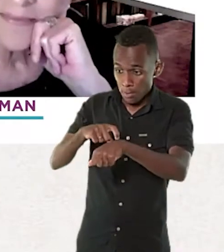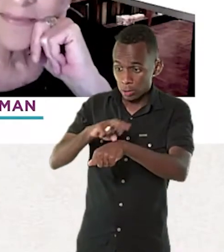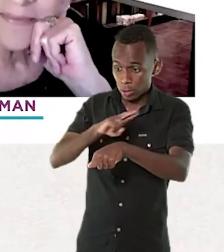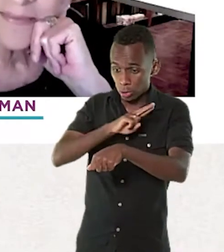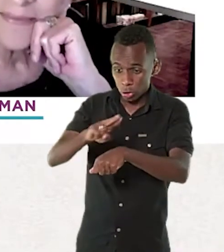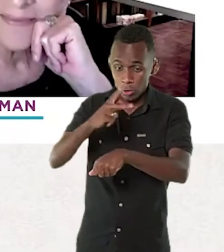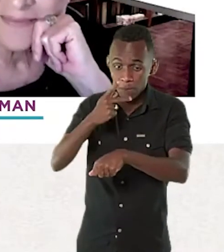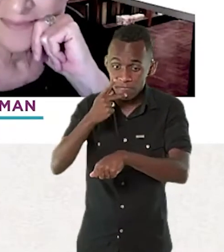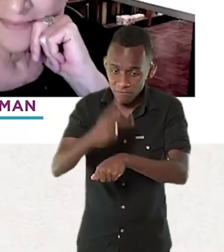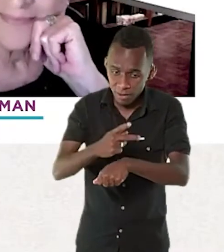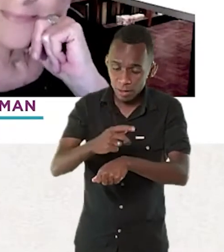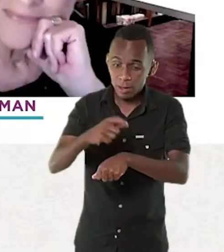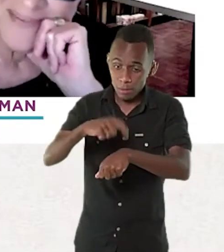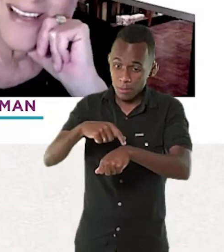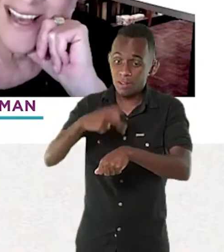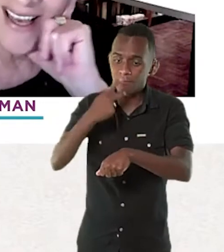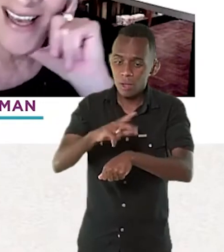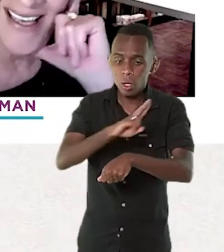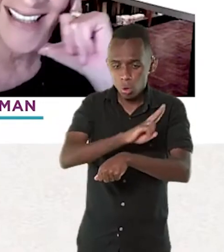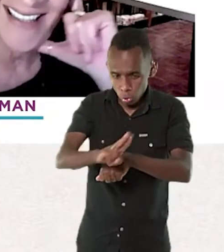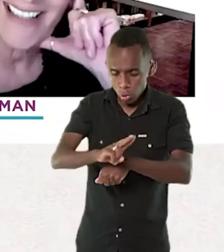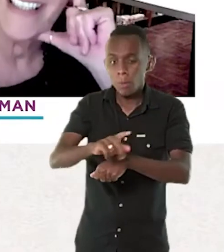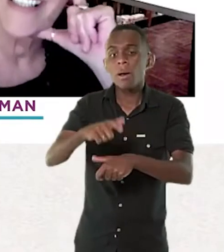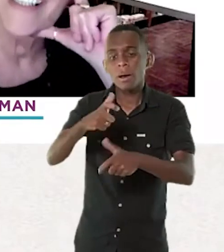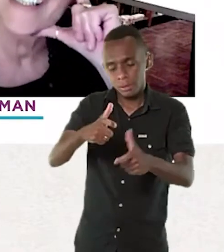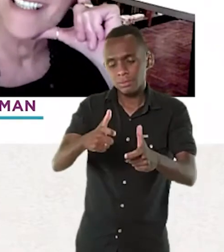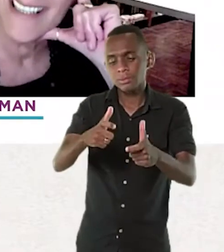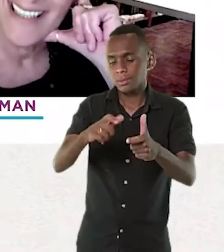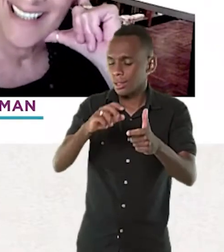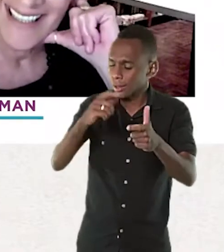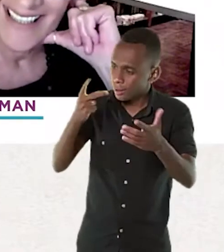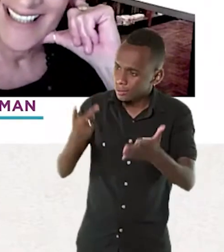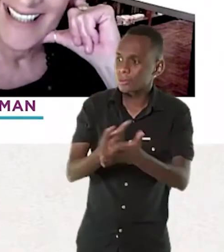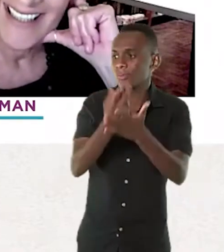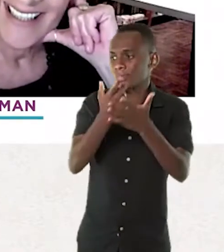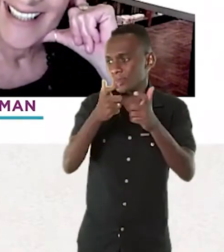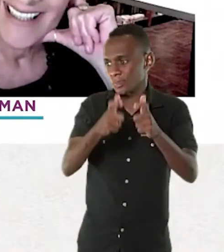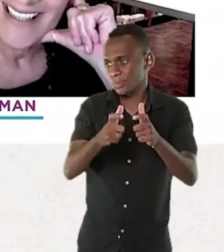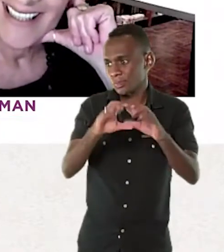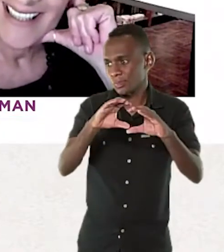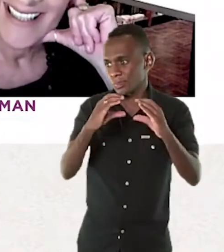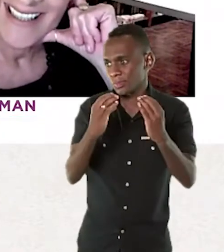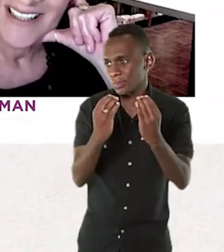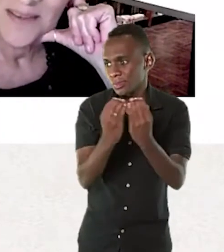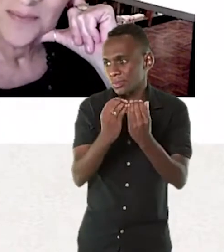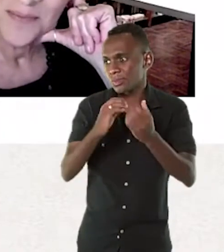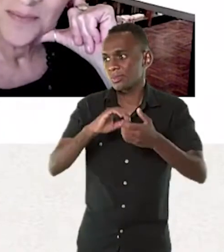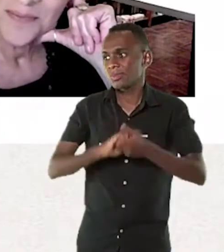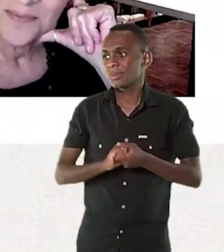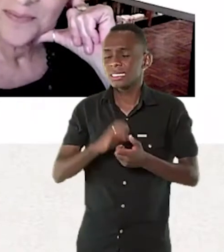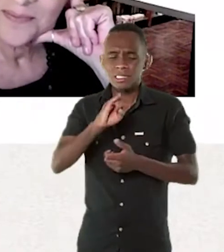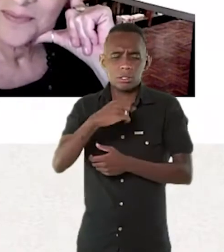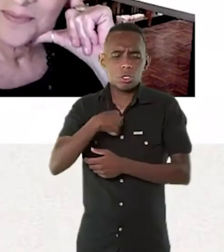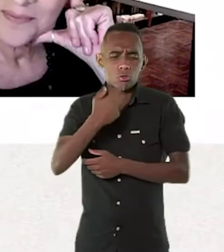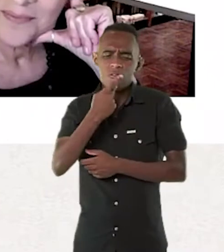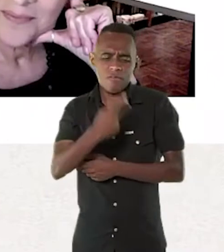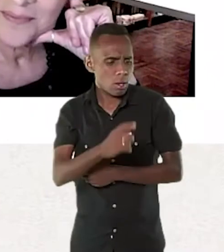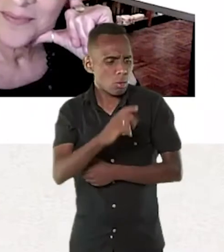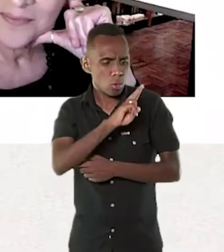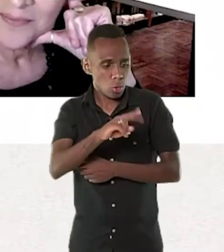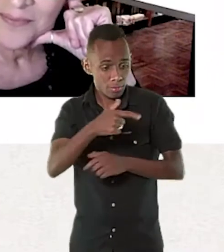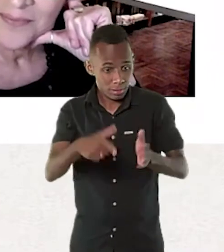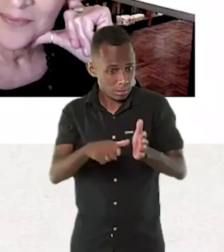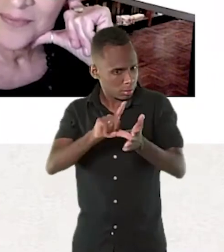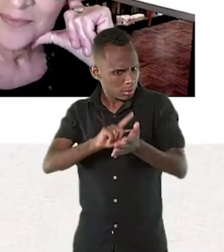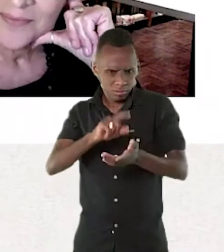vai falar ali, entendeu? Que é aquele nome que todo mundo sabe. Então, assim, se eu não falar o nome dela antes, ela